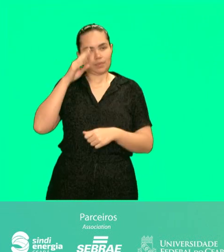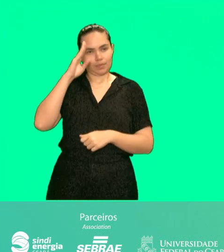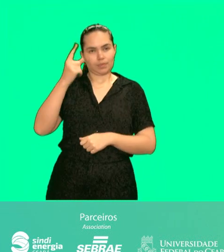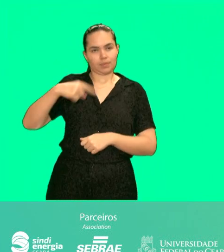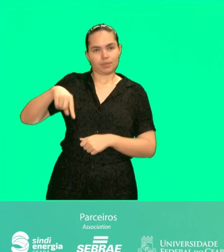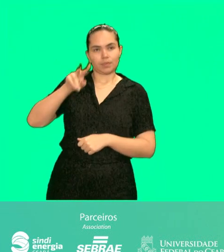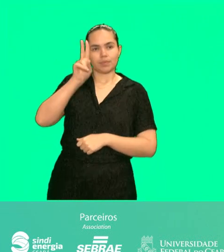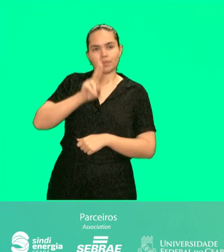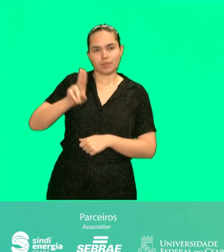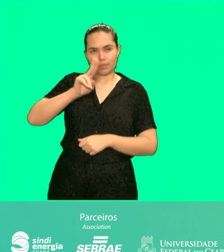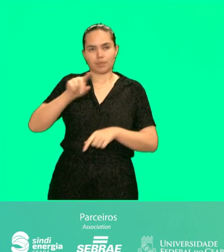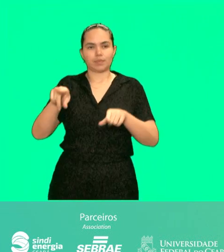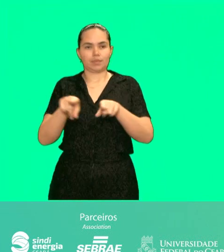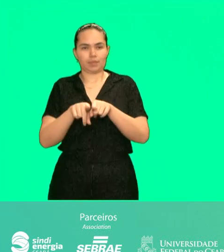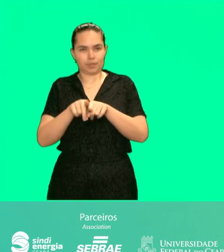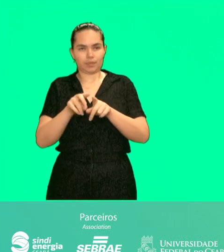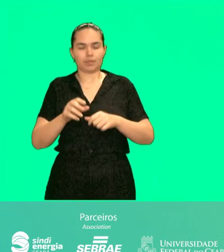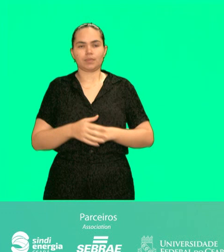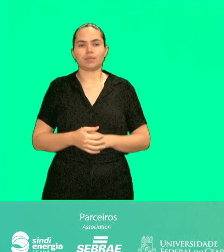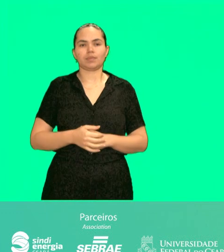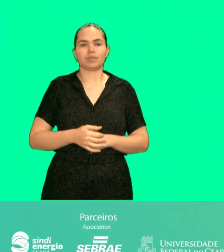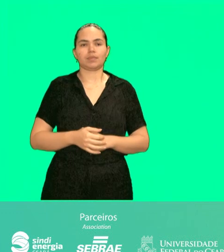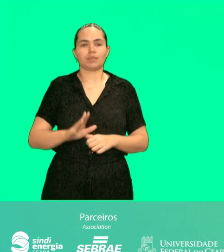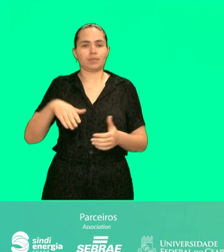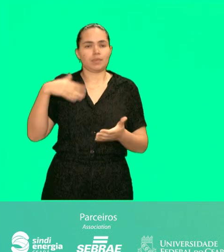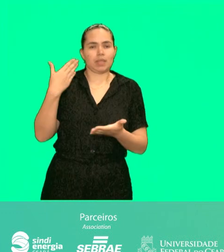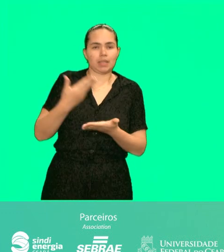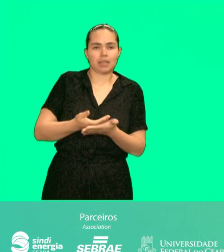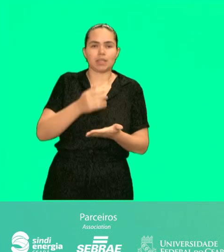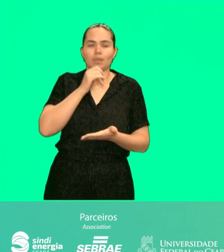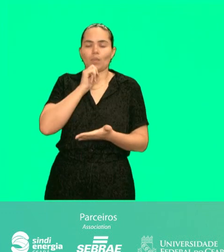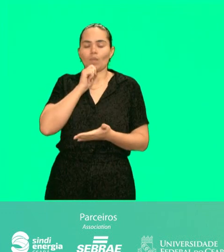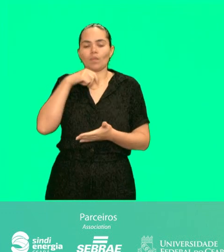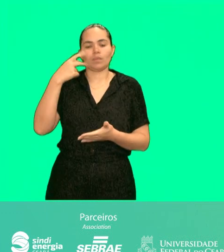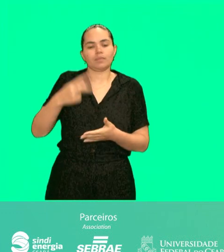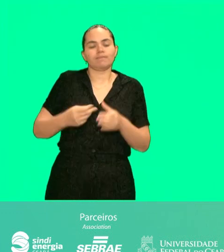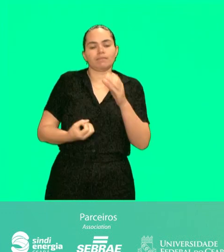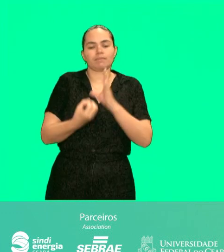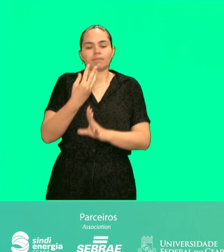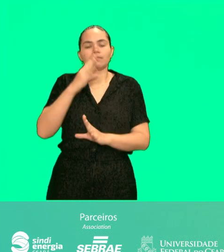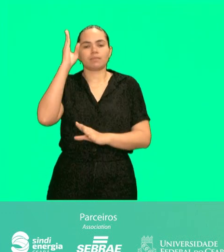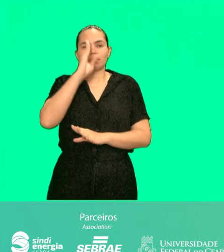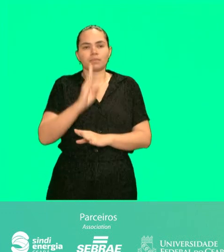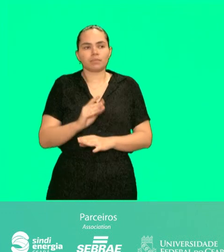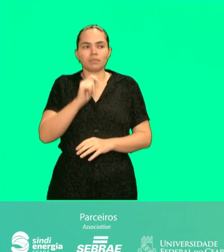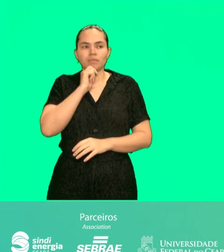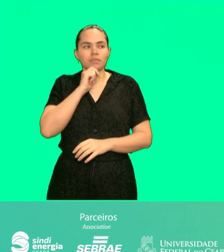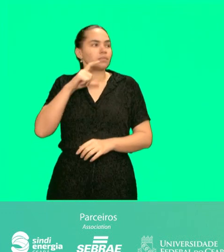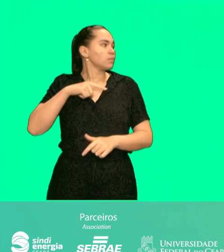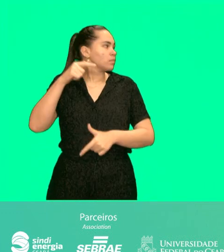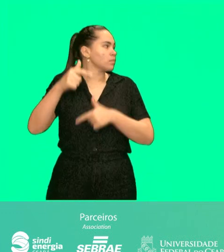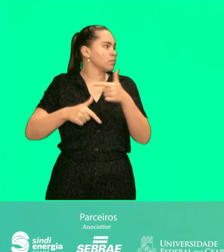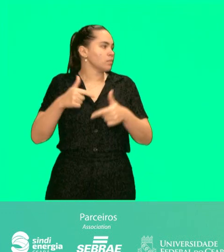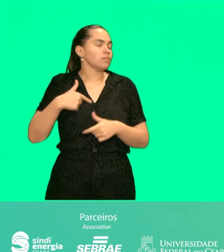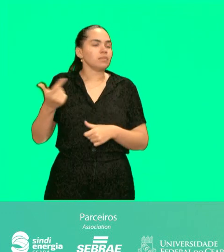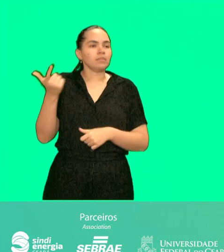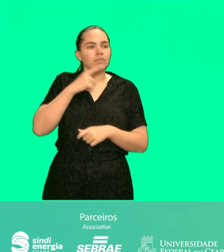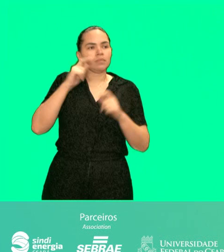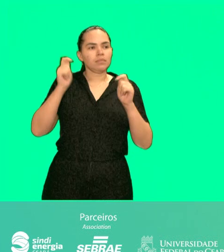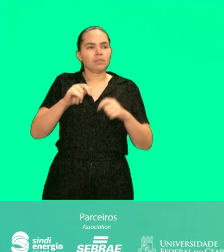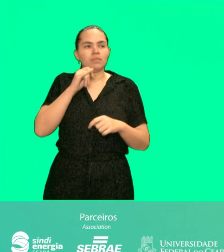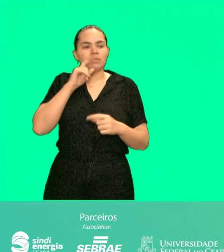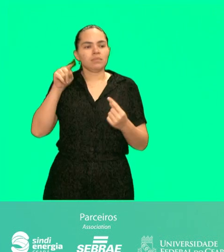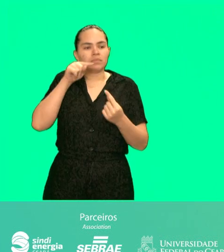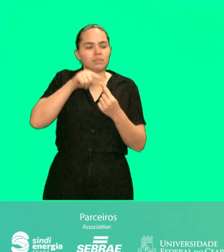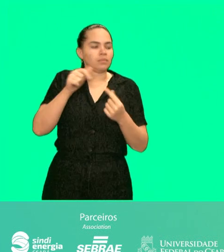concept of né? Então ele our equipment is ainda totally não é modular. construído aqui no Brasil, It's not né? A manufactured gente in trabalha aqui Brazil. para